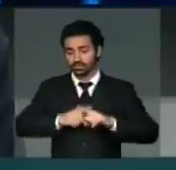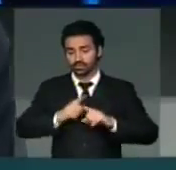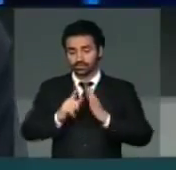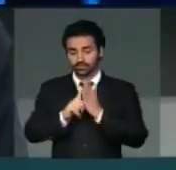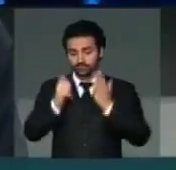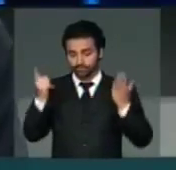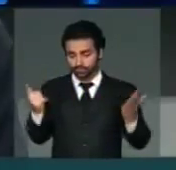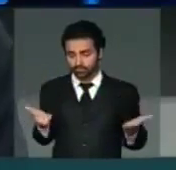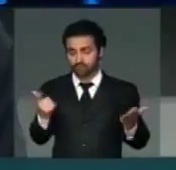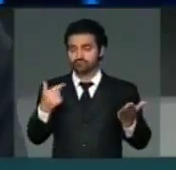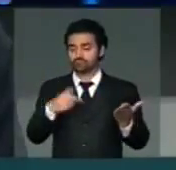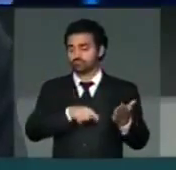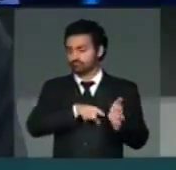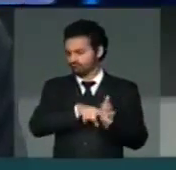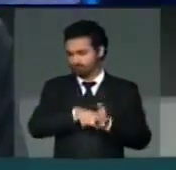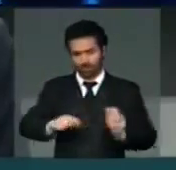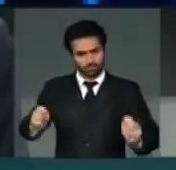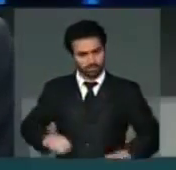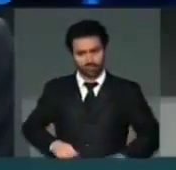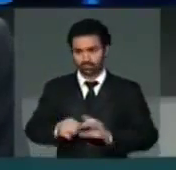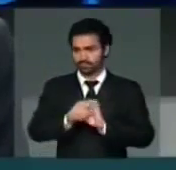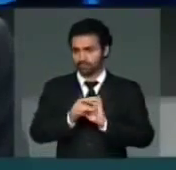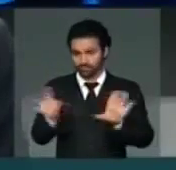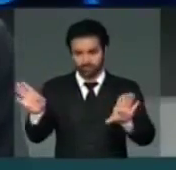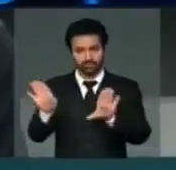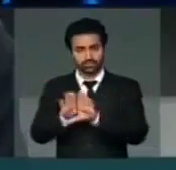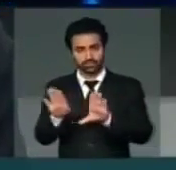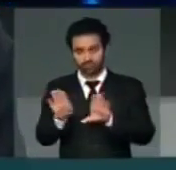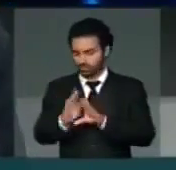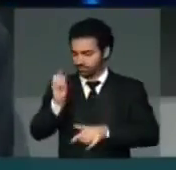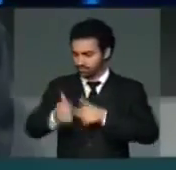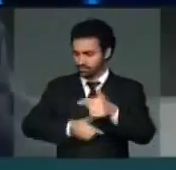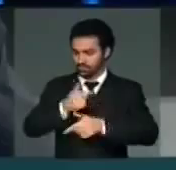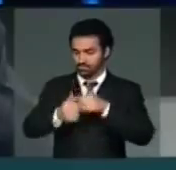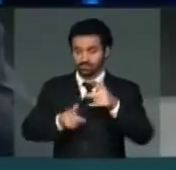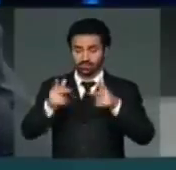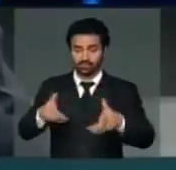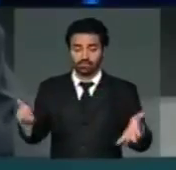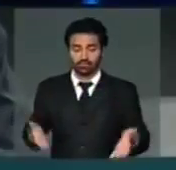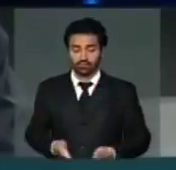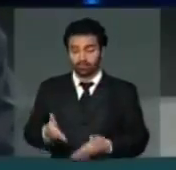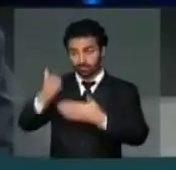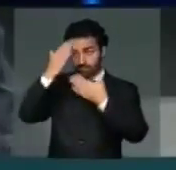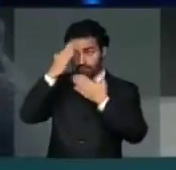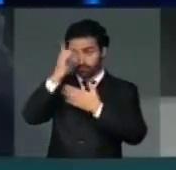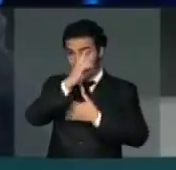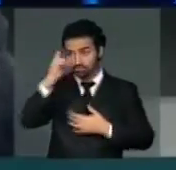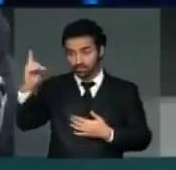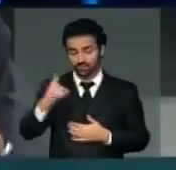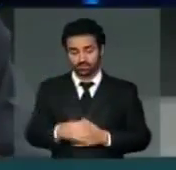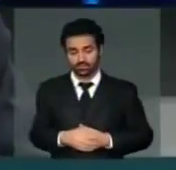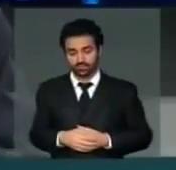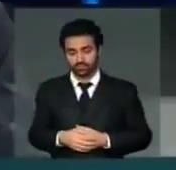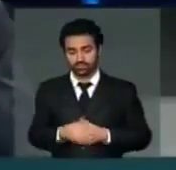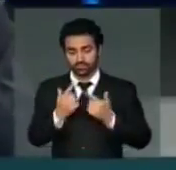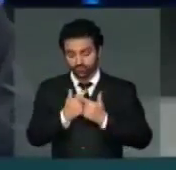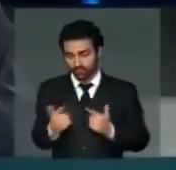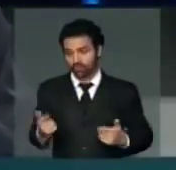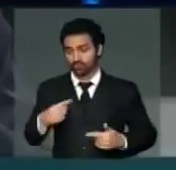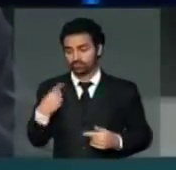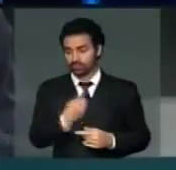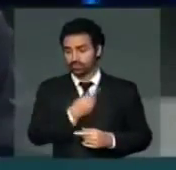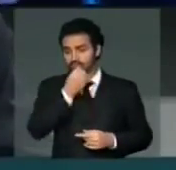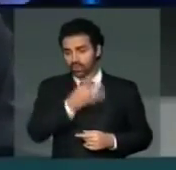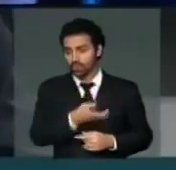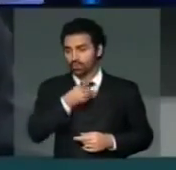o jornalismo investigativo, nunca foi tão atuante quanto hoje, graças a Deus. Felizmente, é muito bom